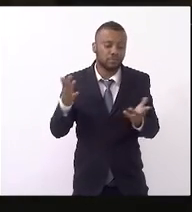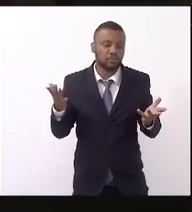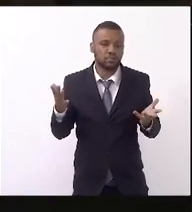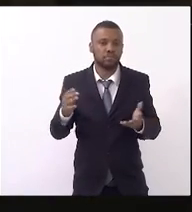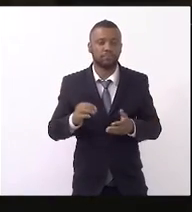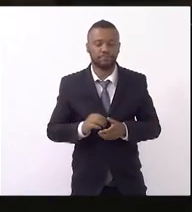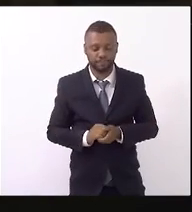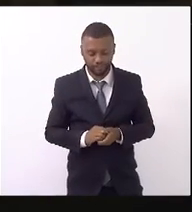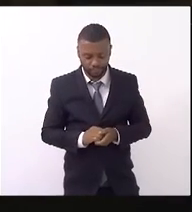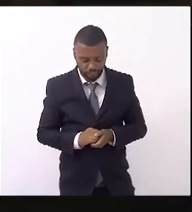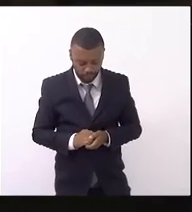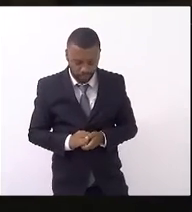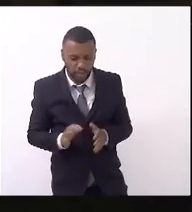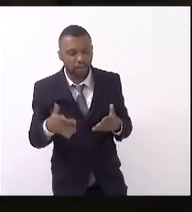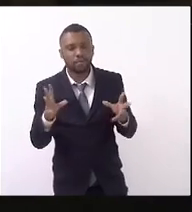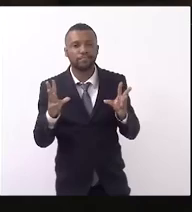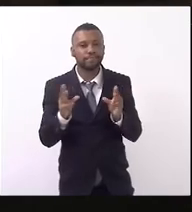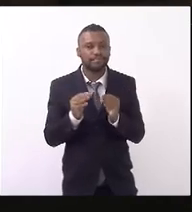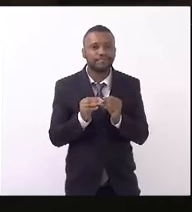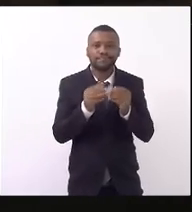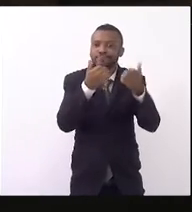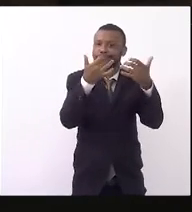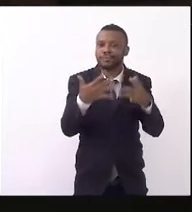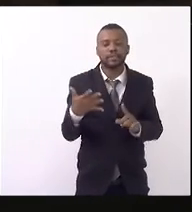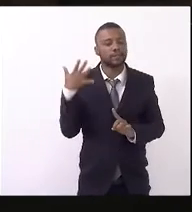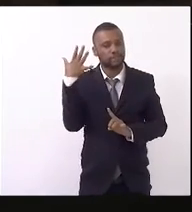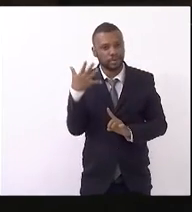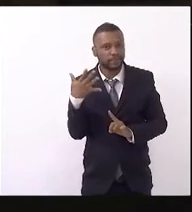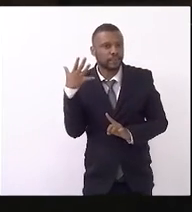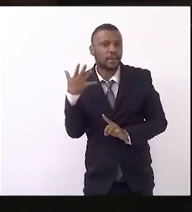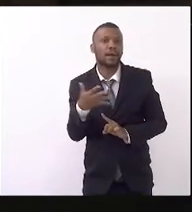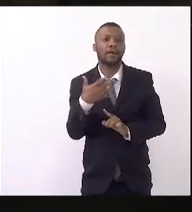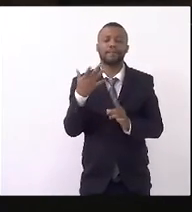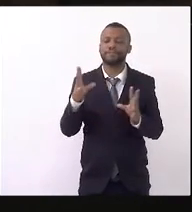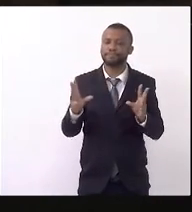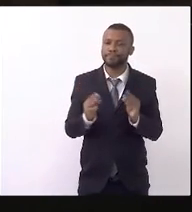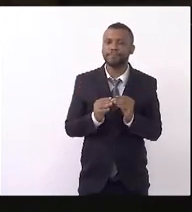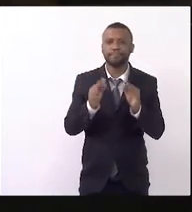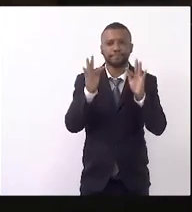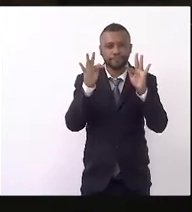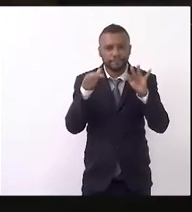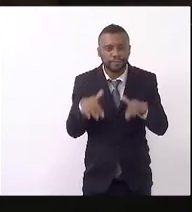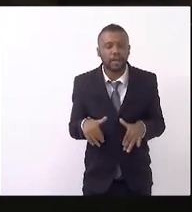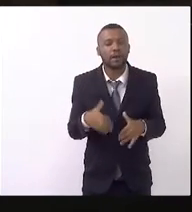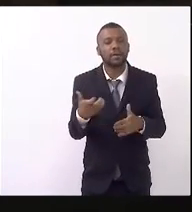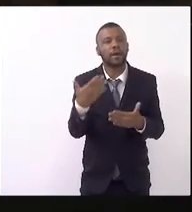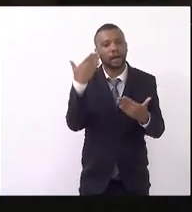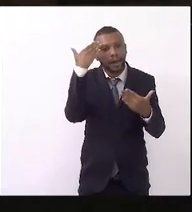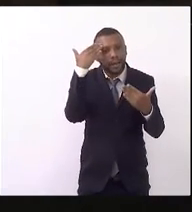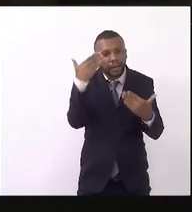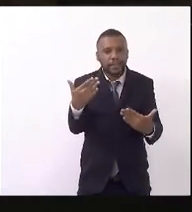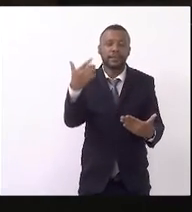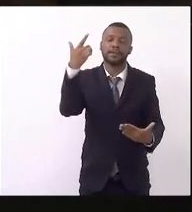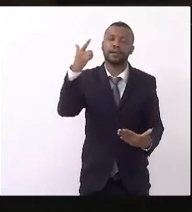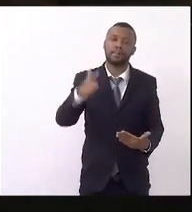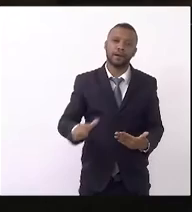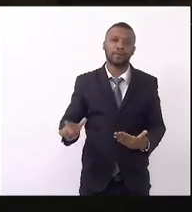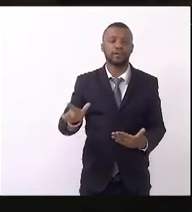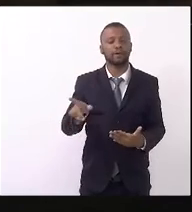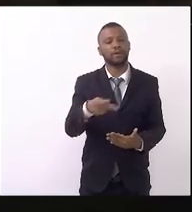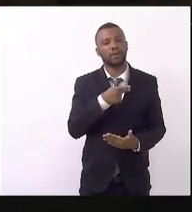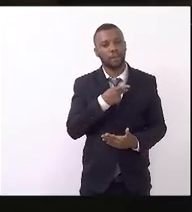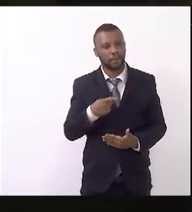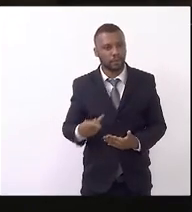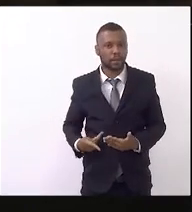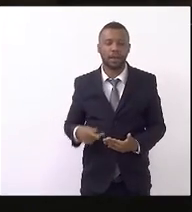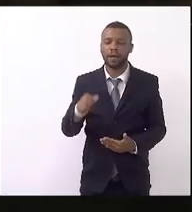em perigo de vida. Então, eram essas as minhas palavras, não é, para finalizar, agradecer mais uma vez ao nosso